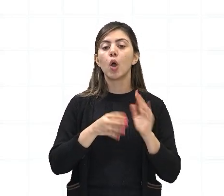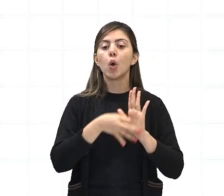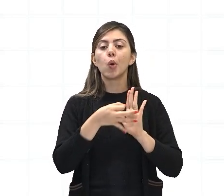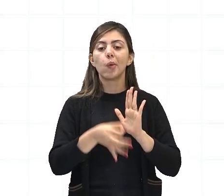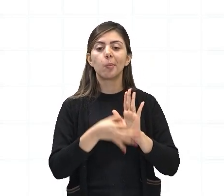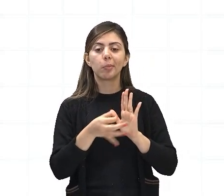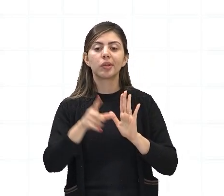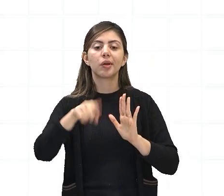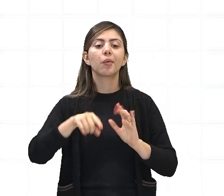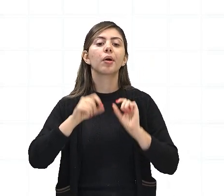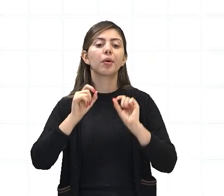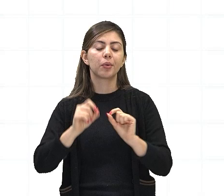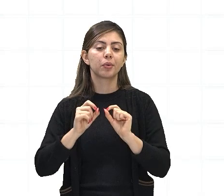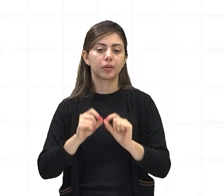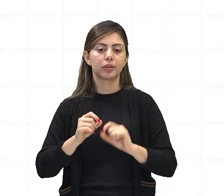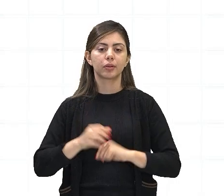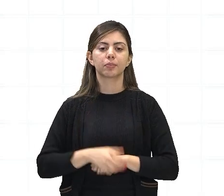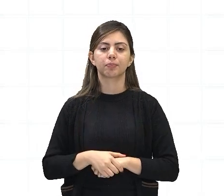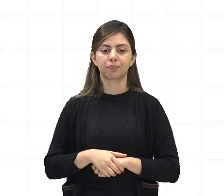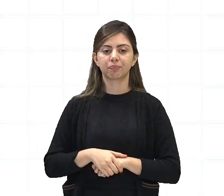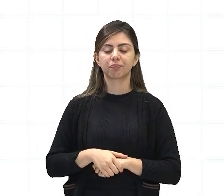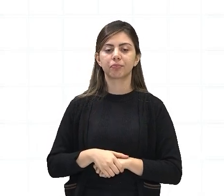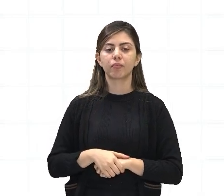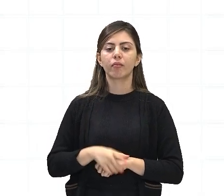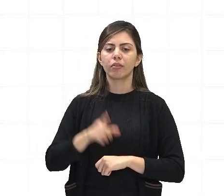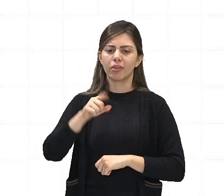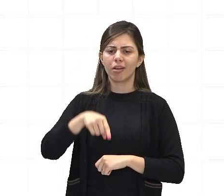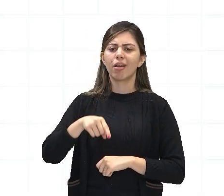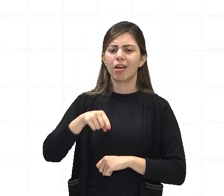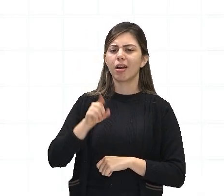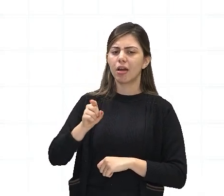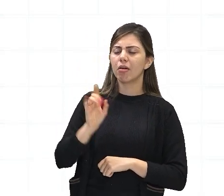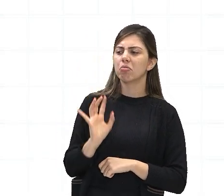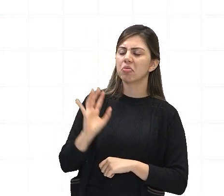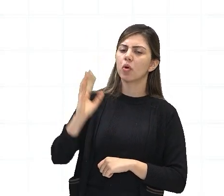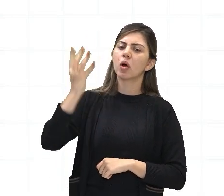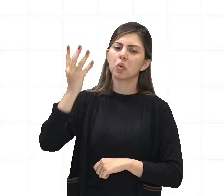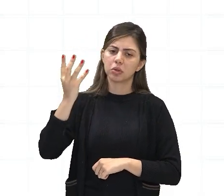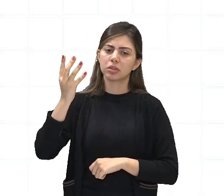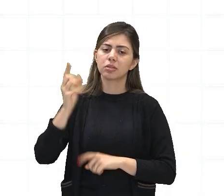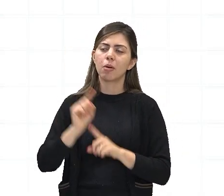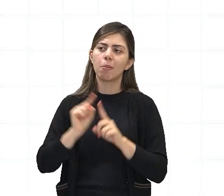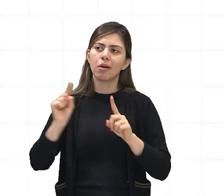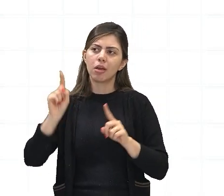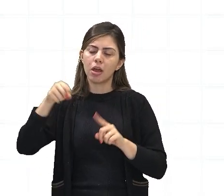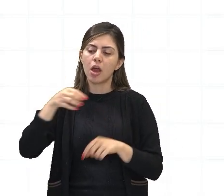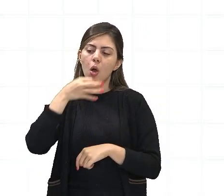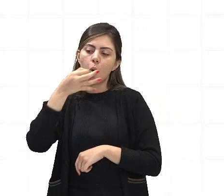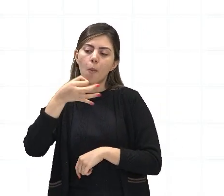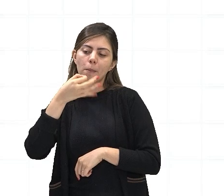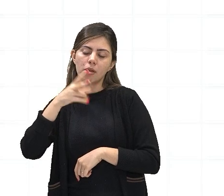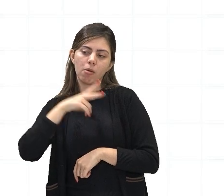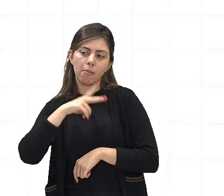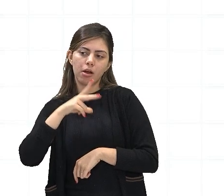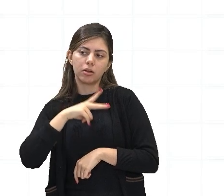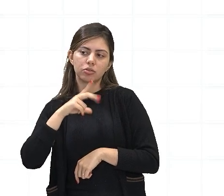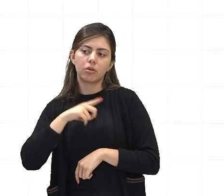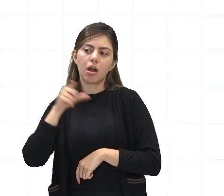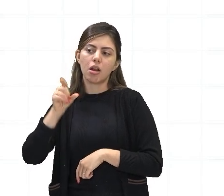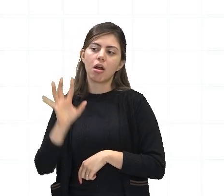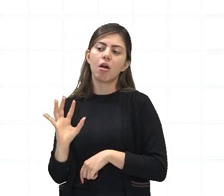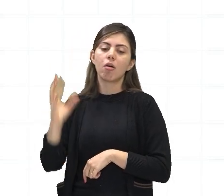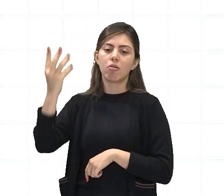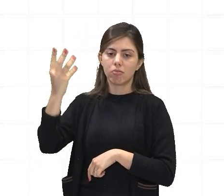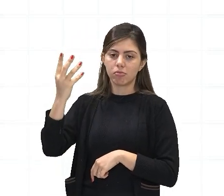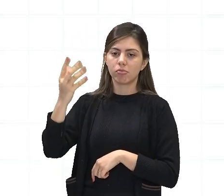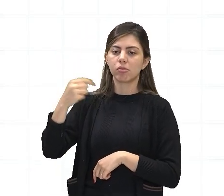modo sintético, né? Fato e opinião aqui de modo bem conciso, é um ponto de vista a respeito de um fato. É aquilo que eu